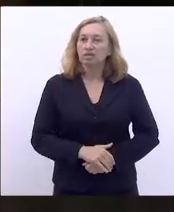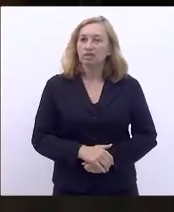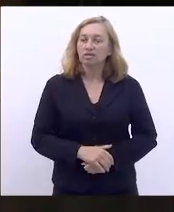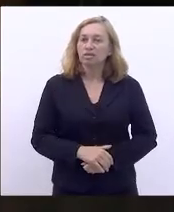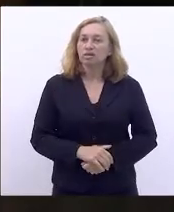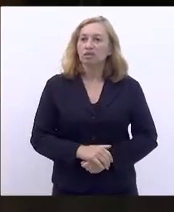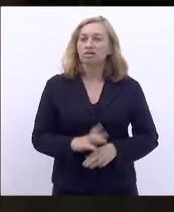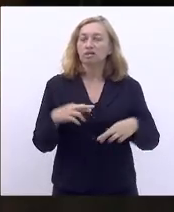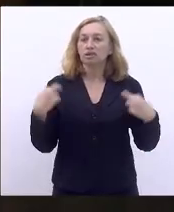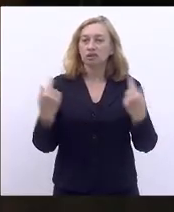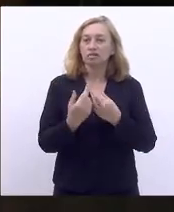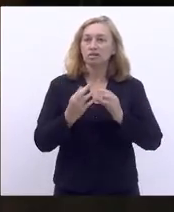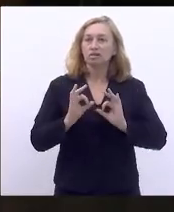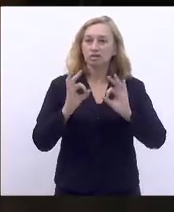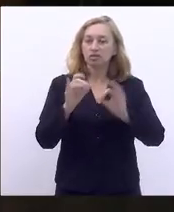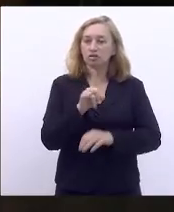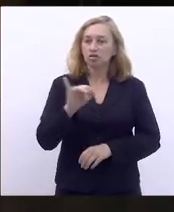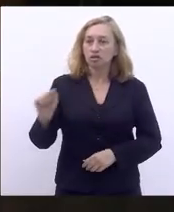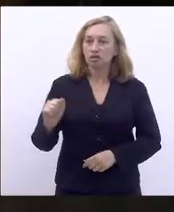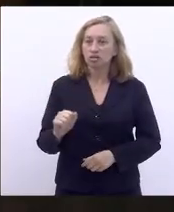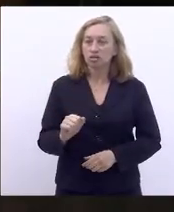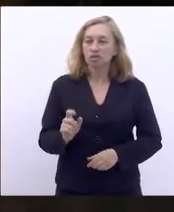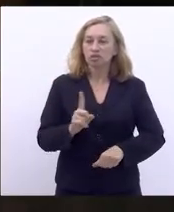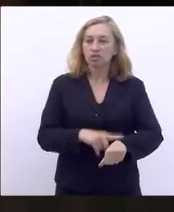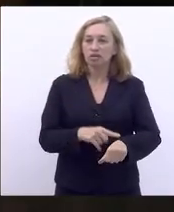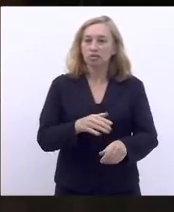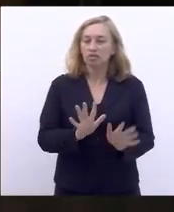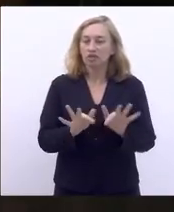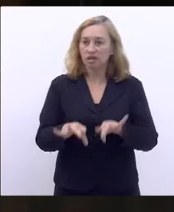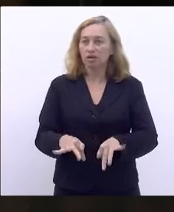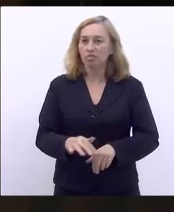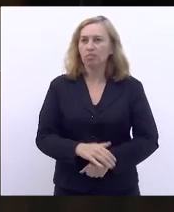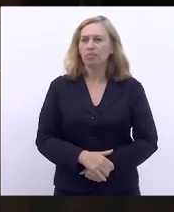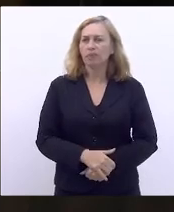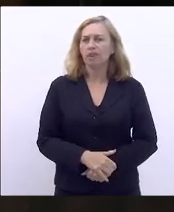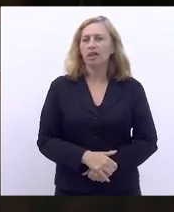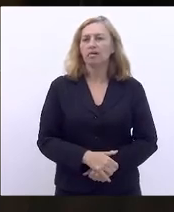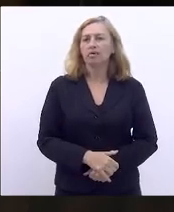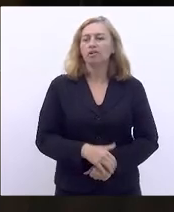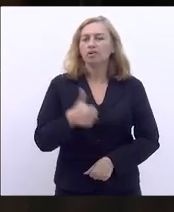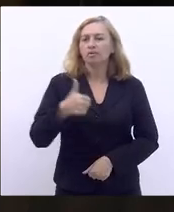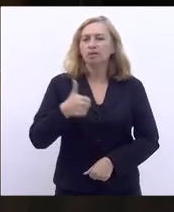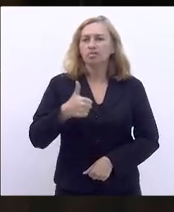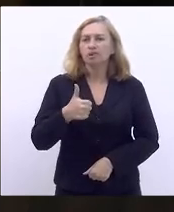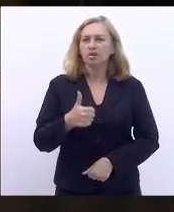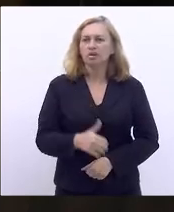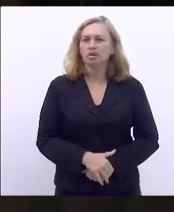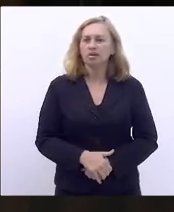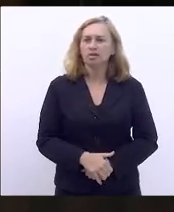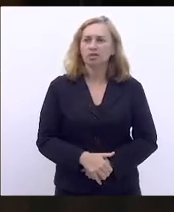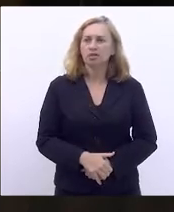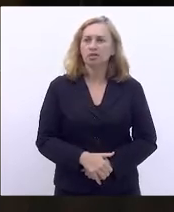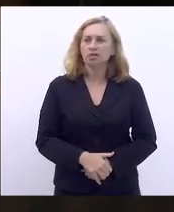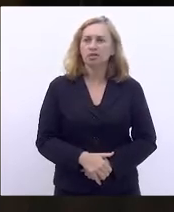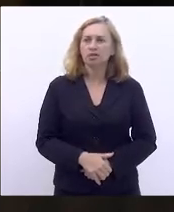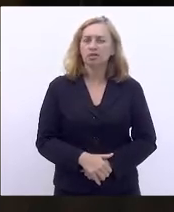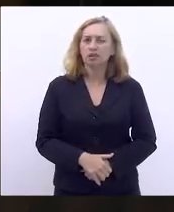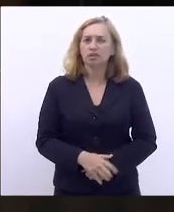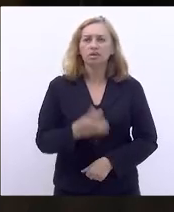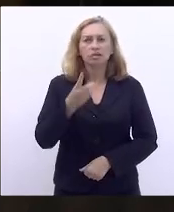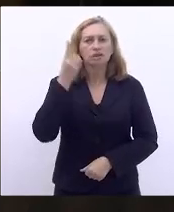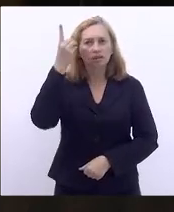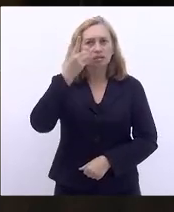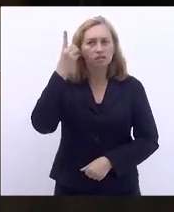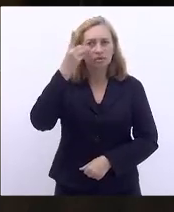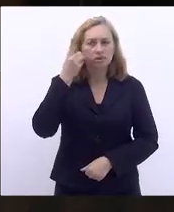na sessão extraordinária do dia, passa o expediente final com o primeiro orador inscrito, o nobre